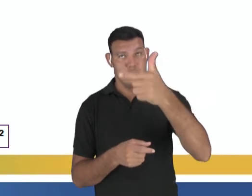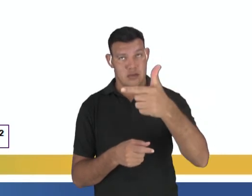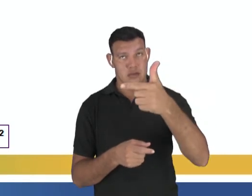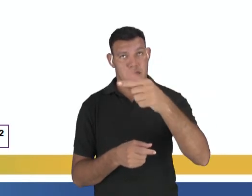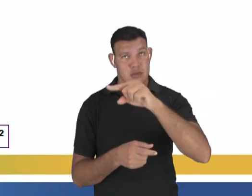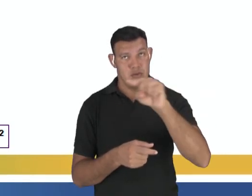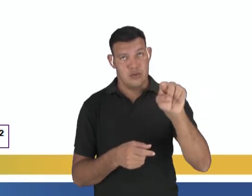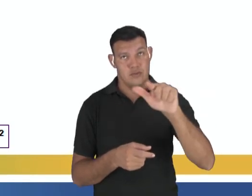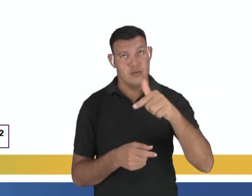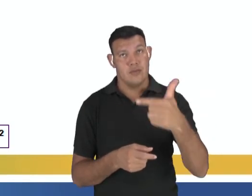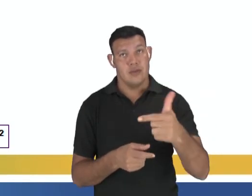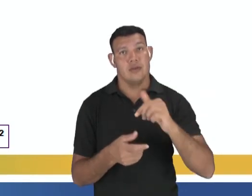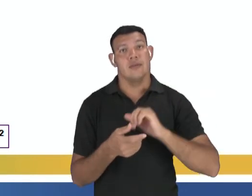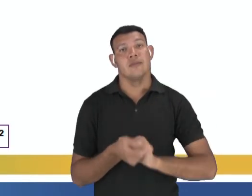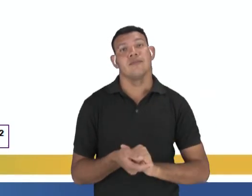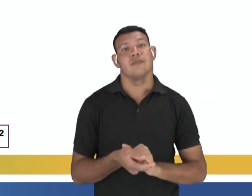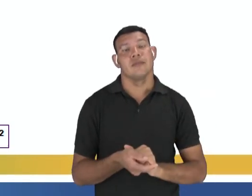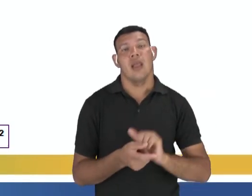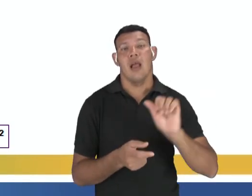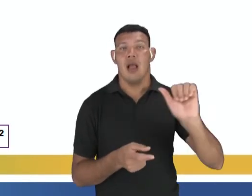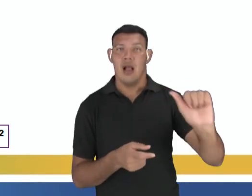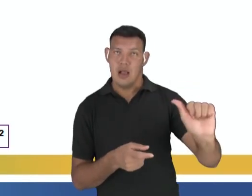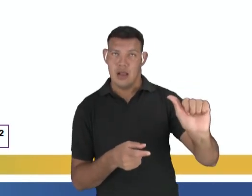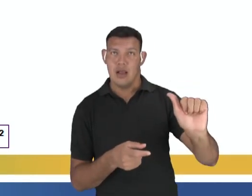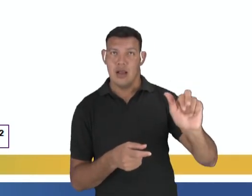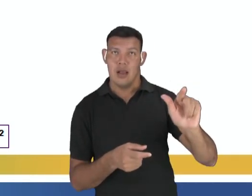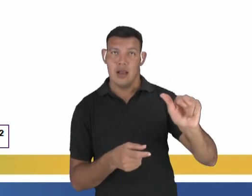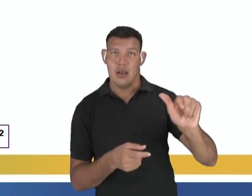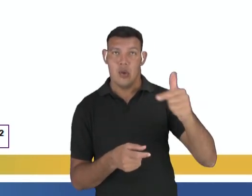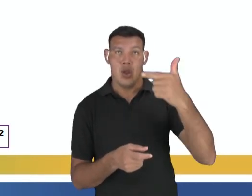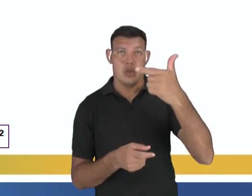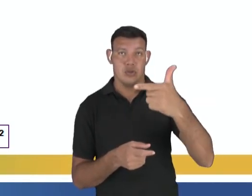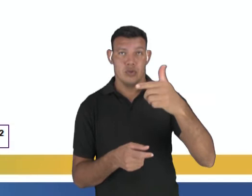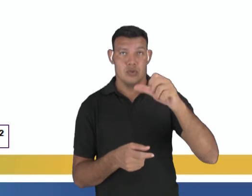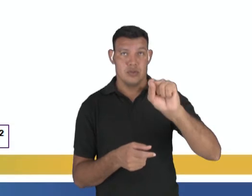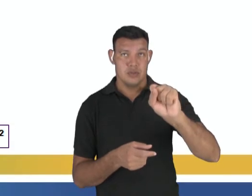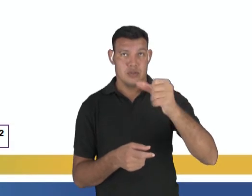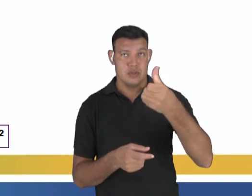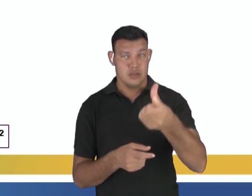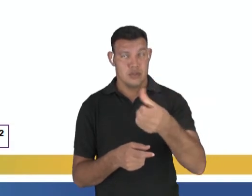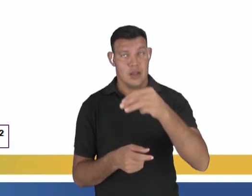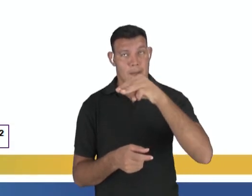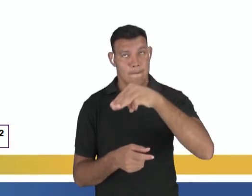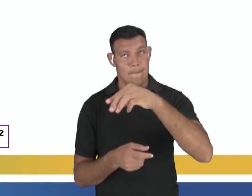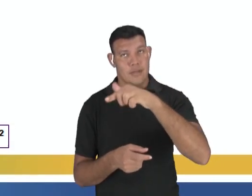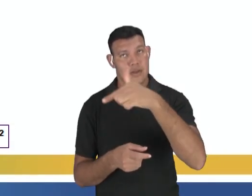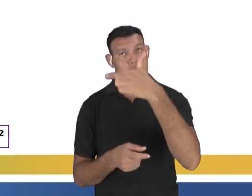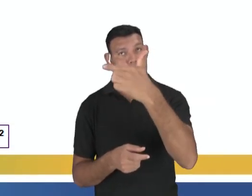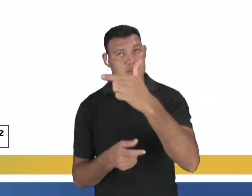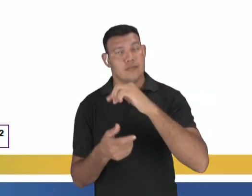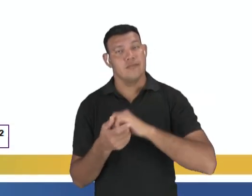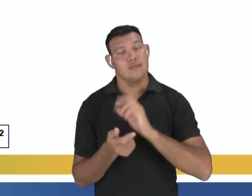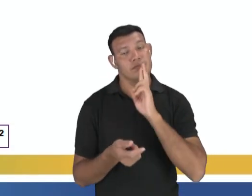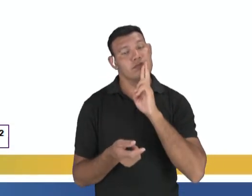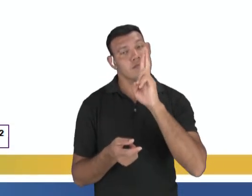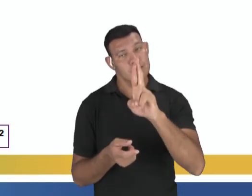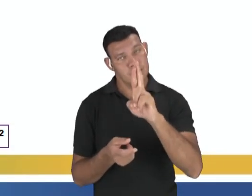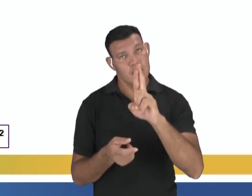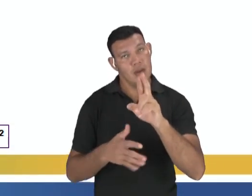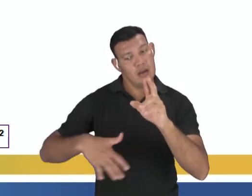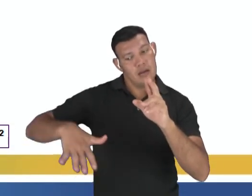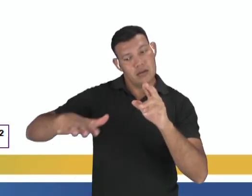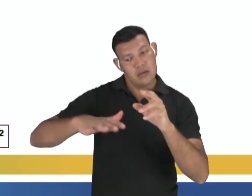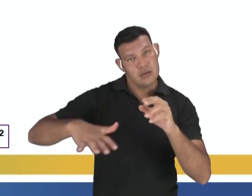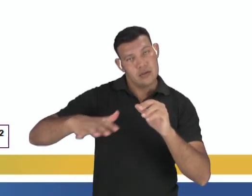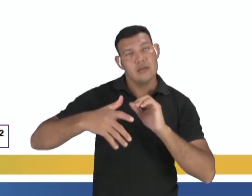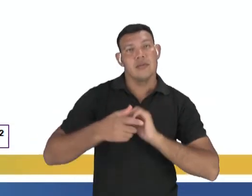2, e aí fazendo a divisão, nós vamos obter a resposta 286 metros quadrados, ok? Então, essa